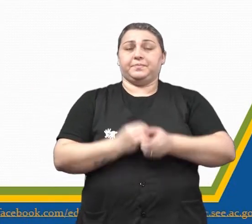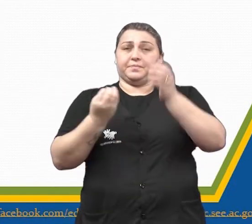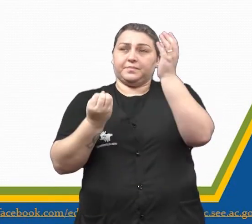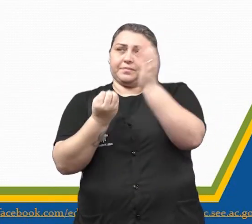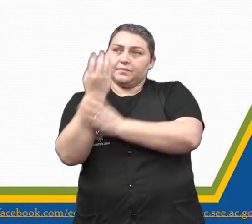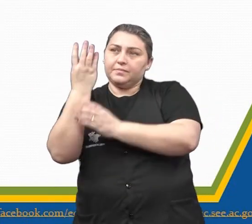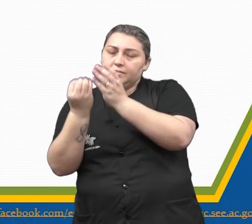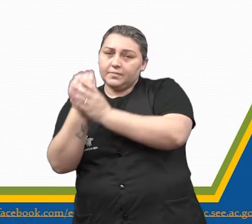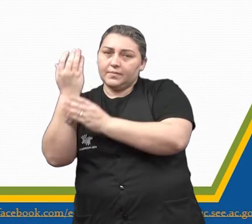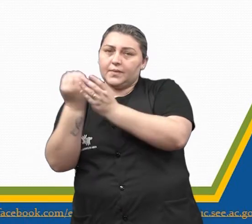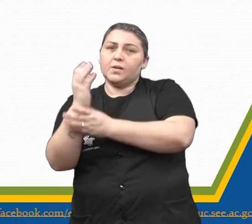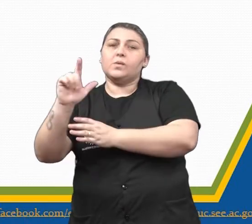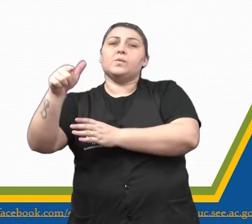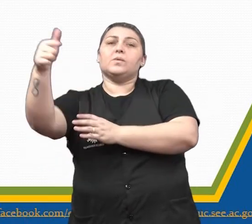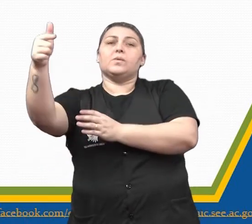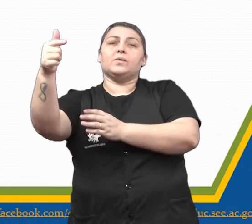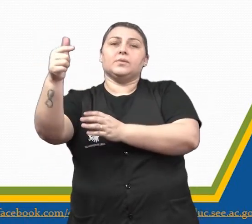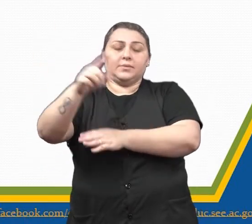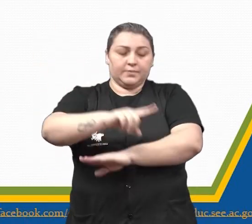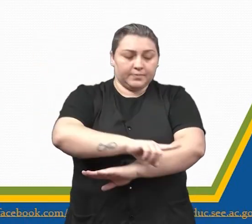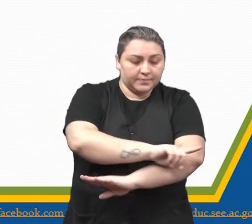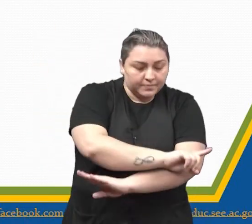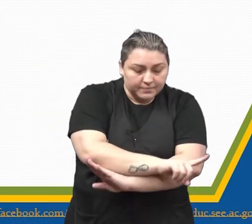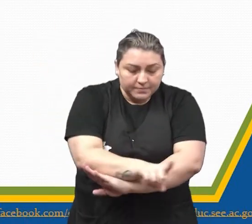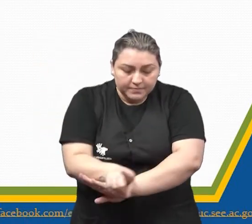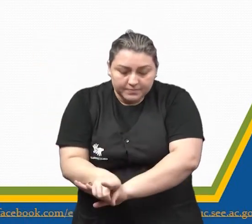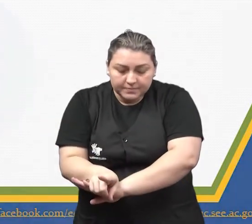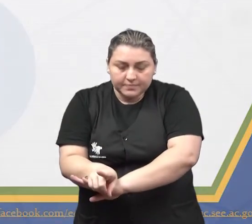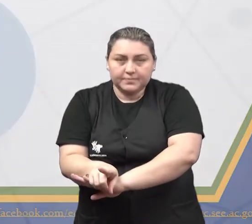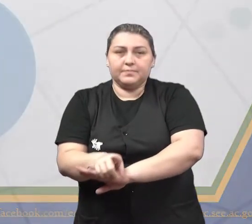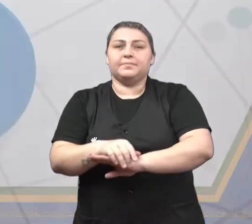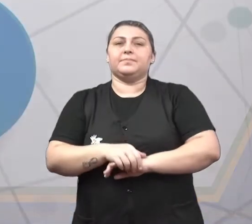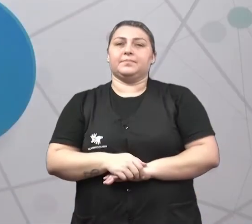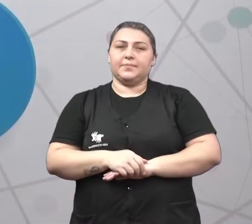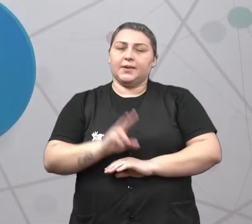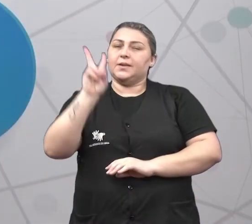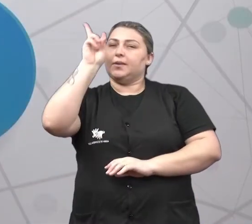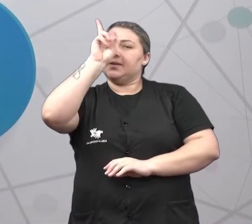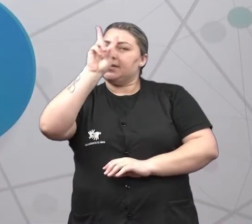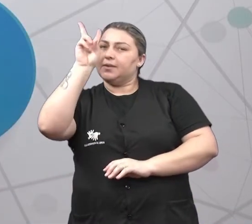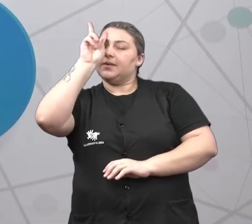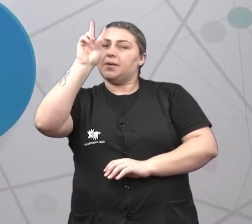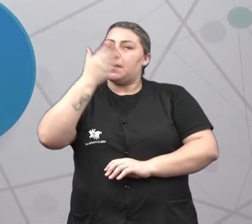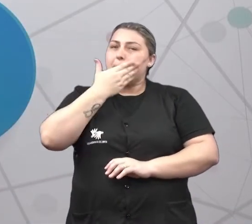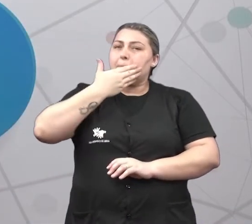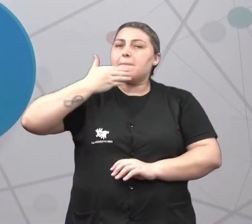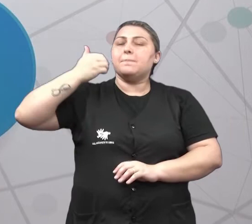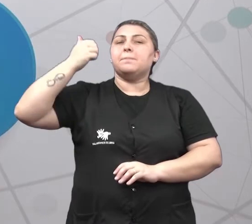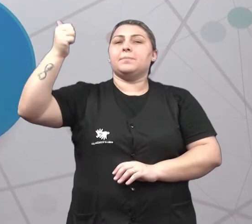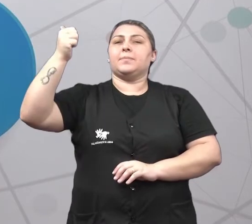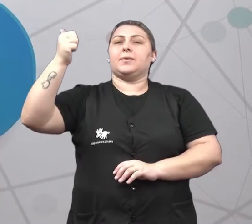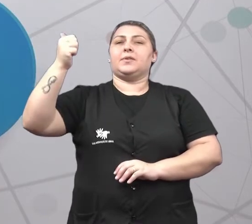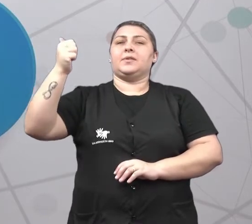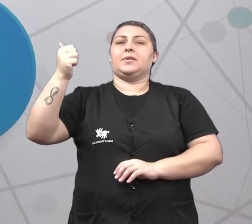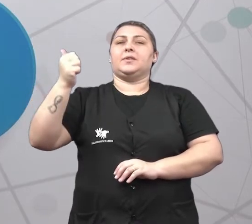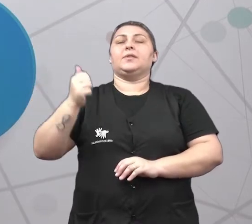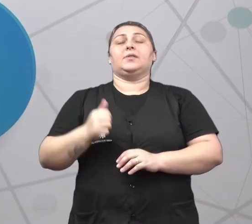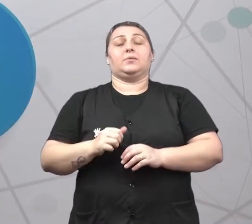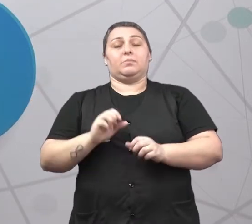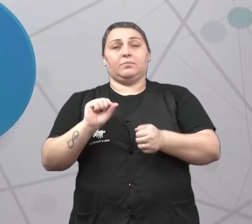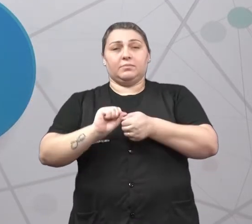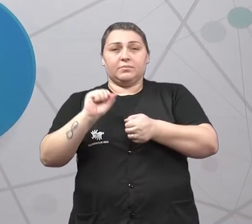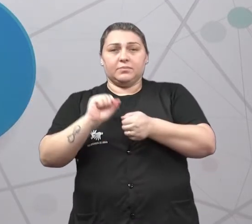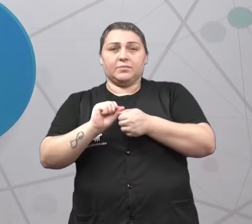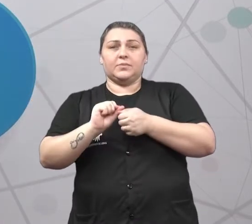surgindo outros tipos de balanças, né? No decorrer da história, foi se modernizando. Porque o instrumento que